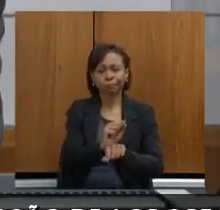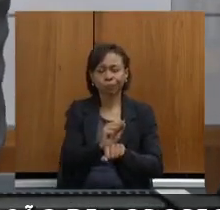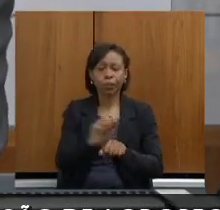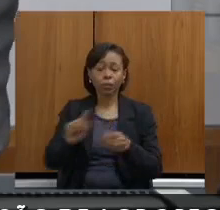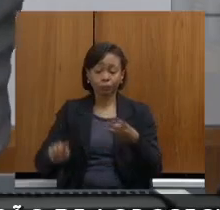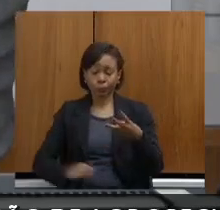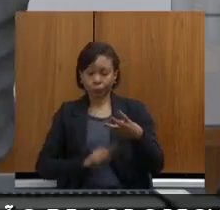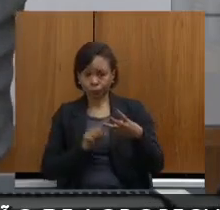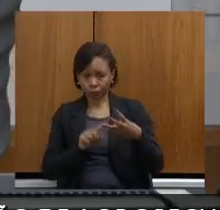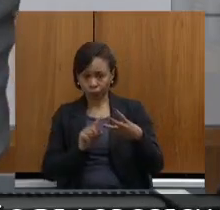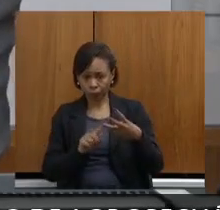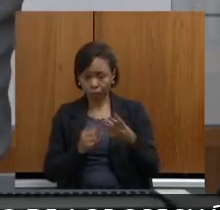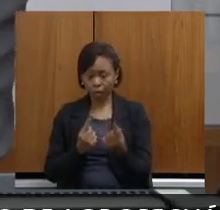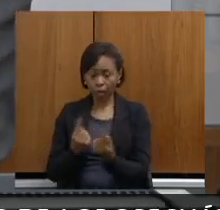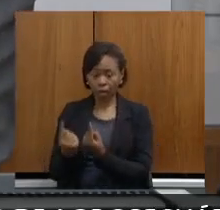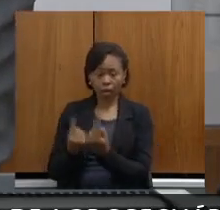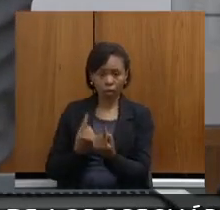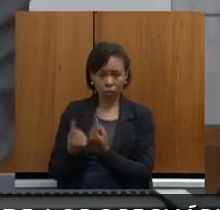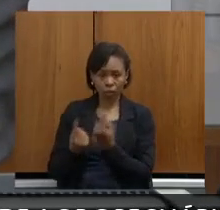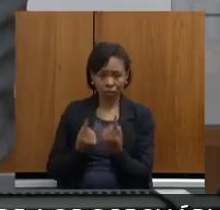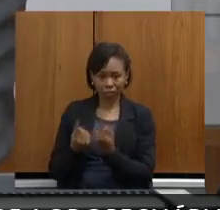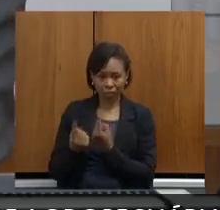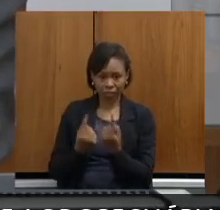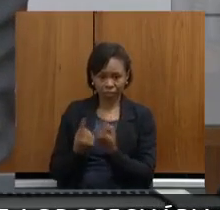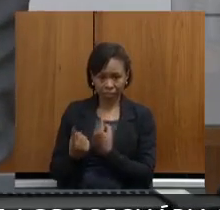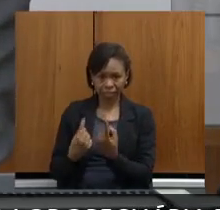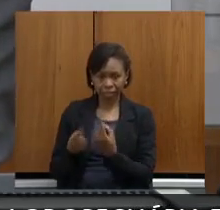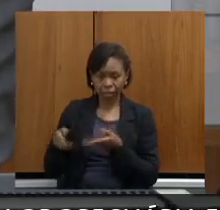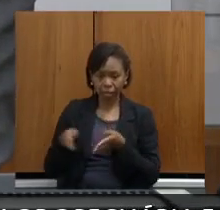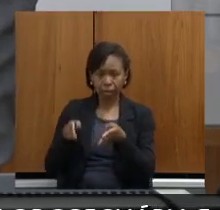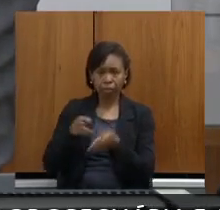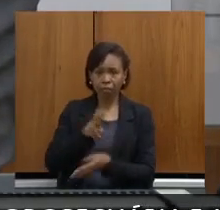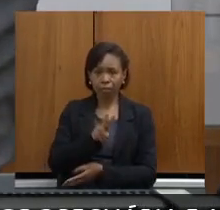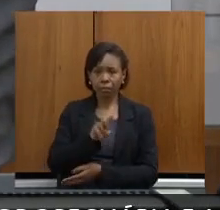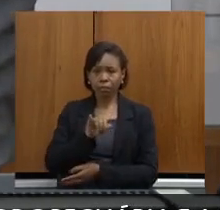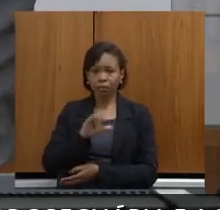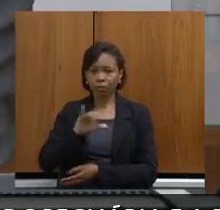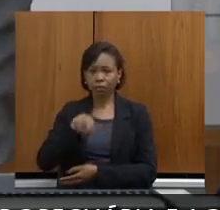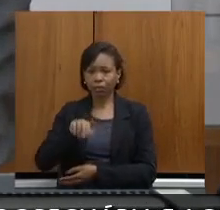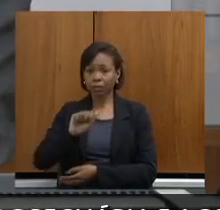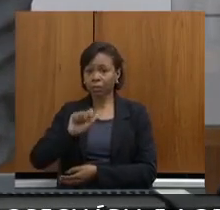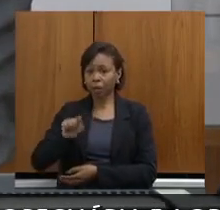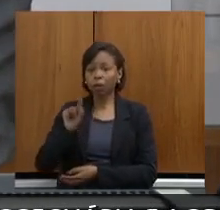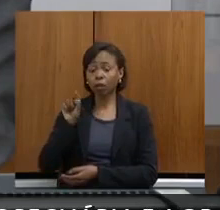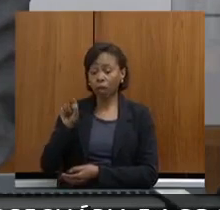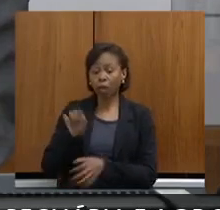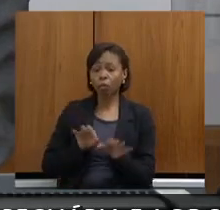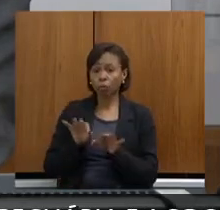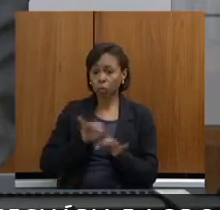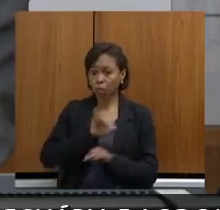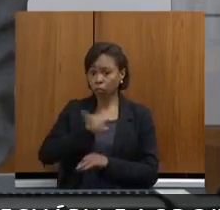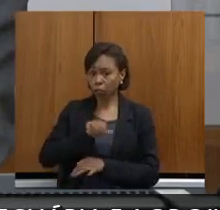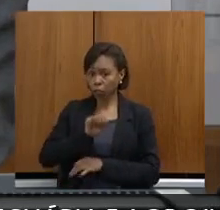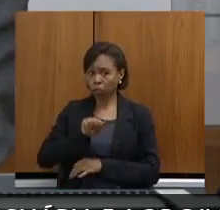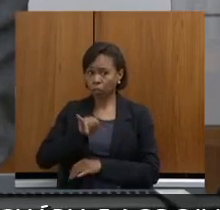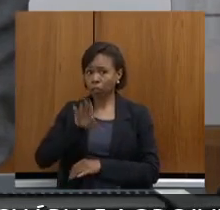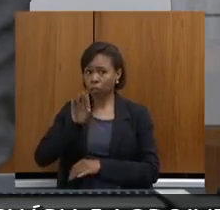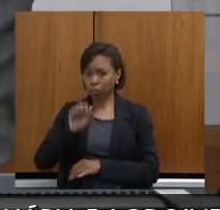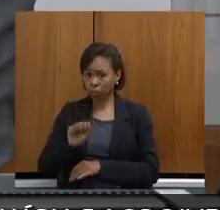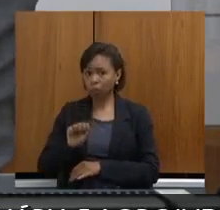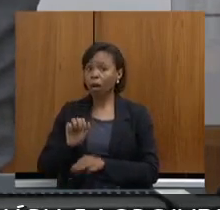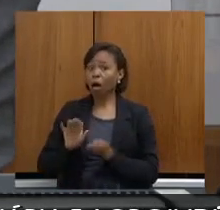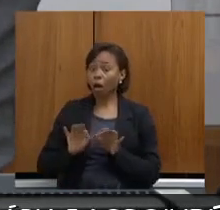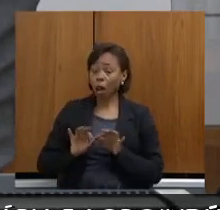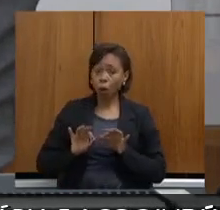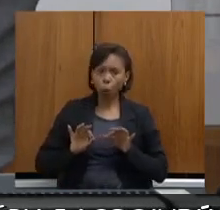as estradas vicinais do projeto Jaíba nós estamos falando aí de milhares de quilômetros de os sinais